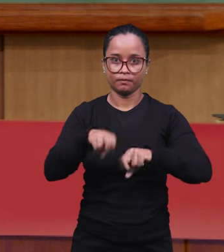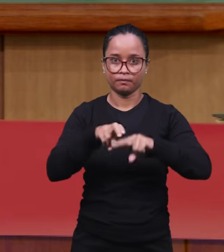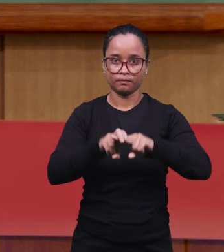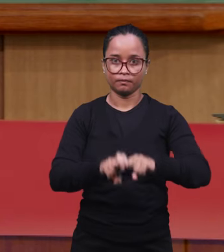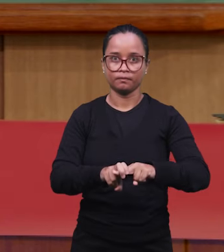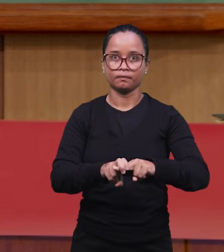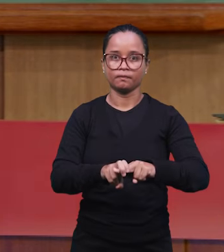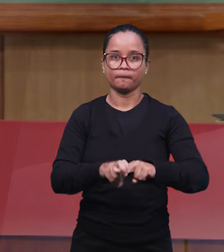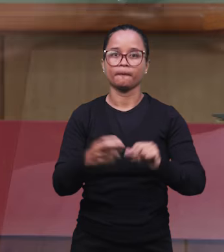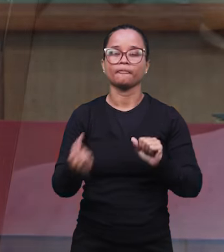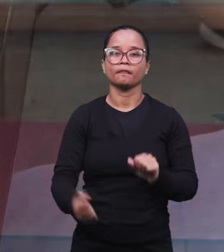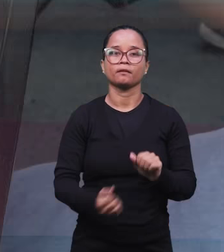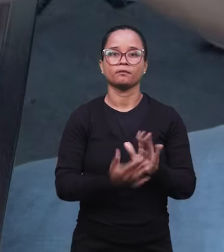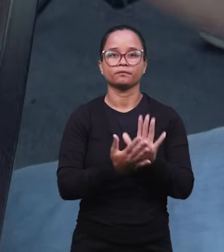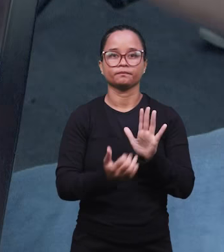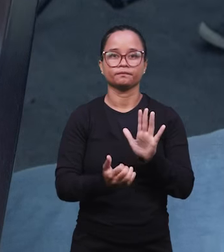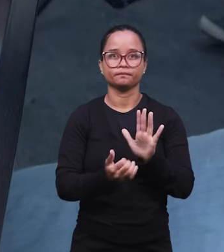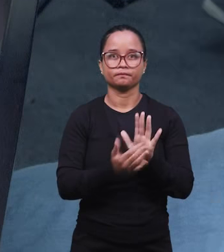Assentados.